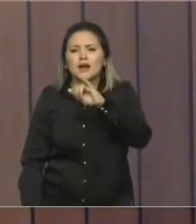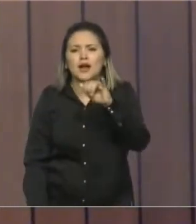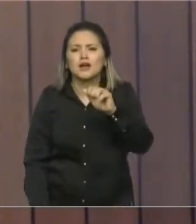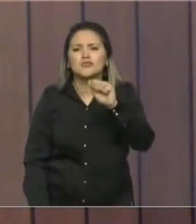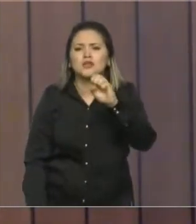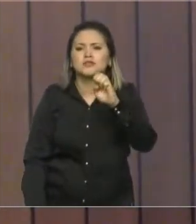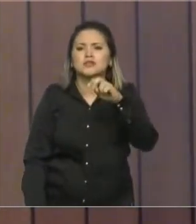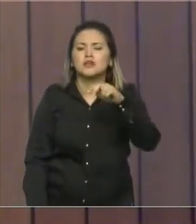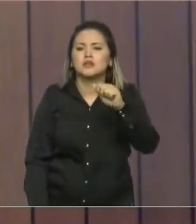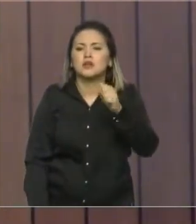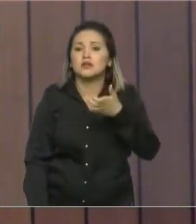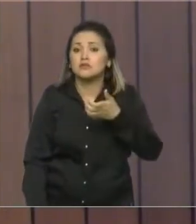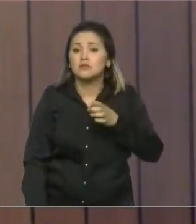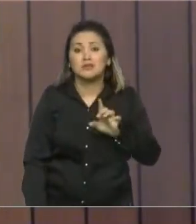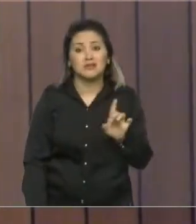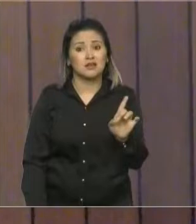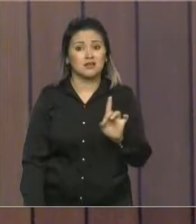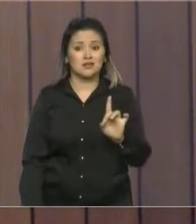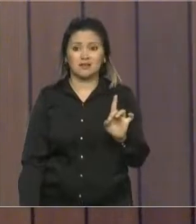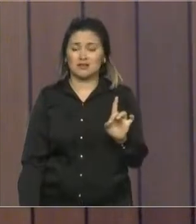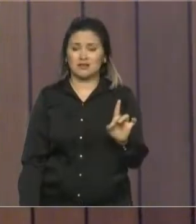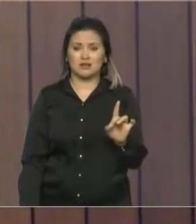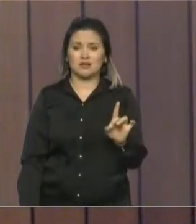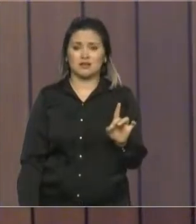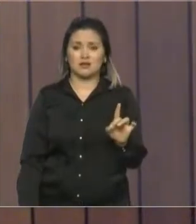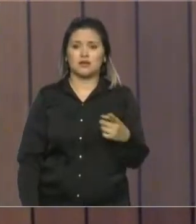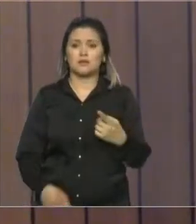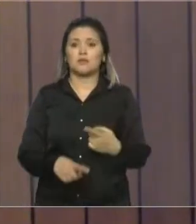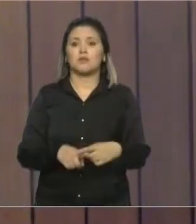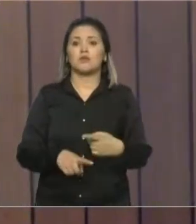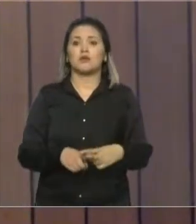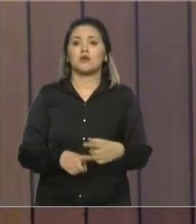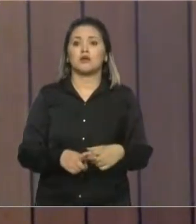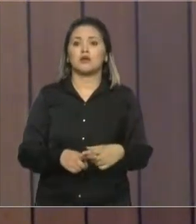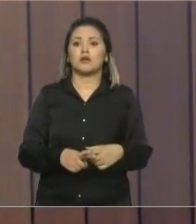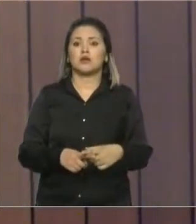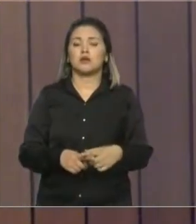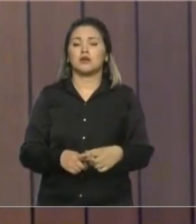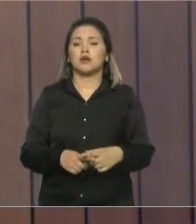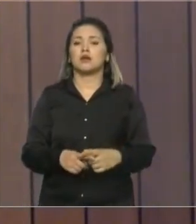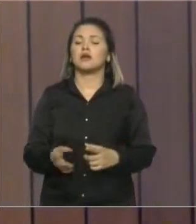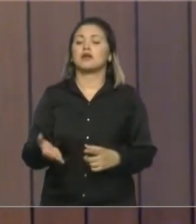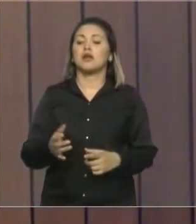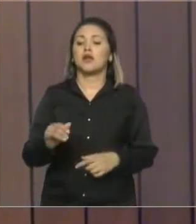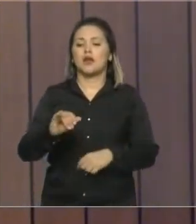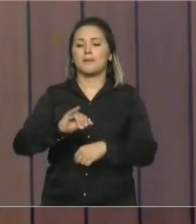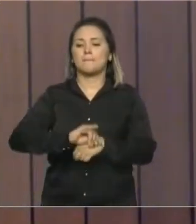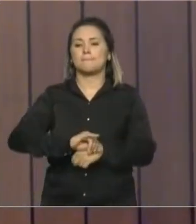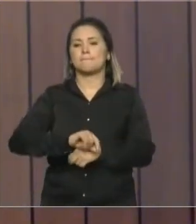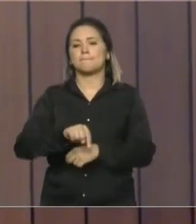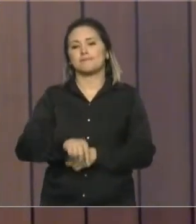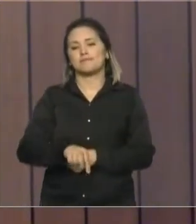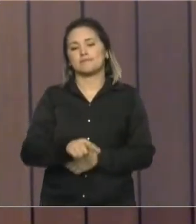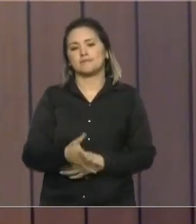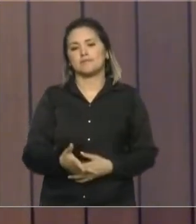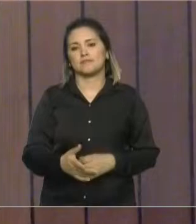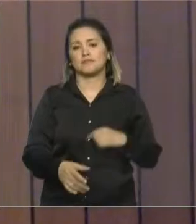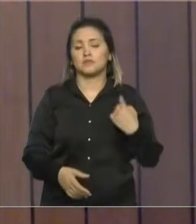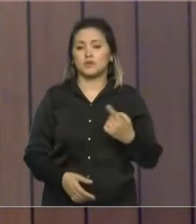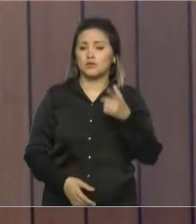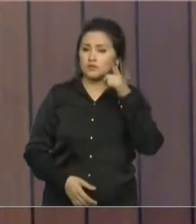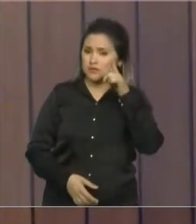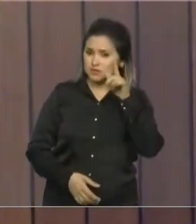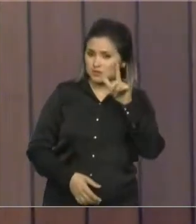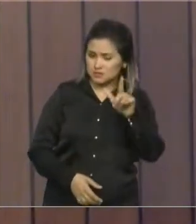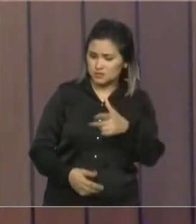o modelo nosso de concentração ainda é na capital. Nós só vamos vencer essas